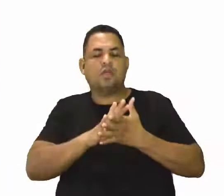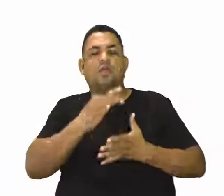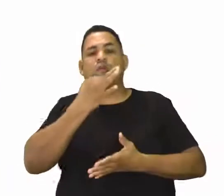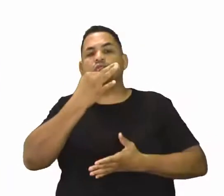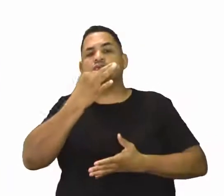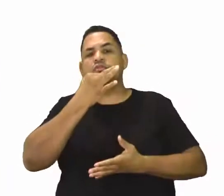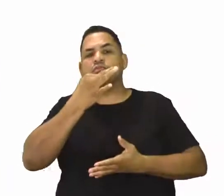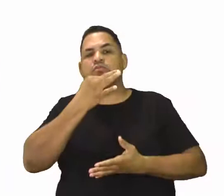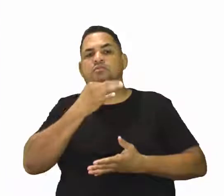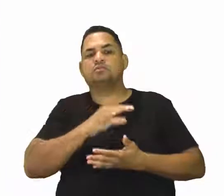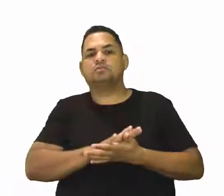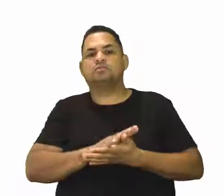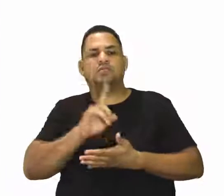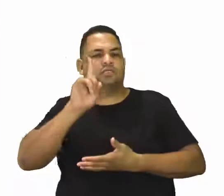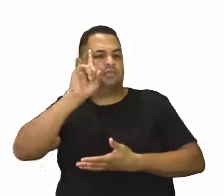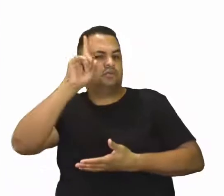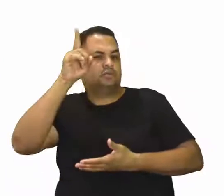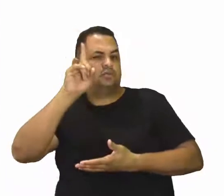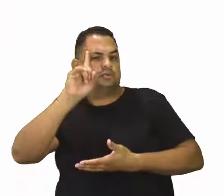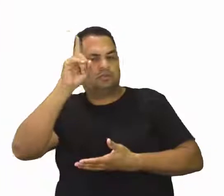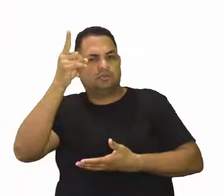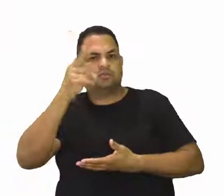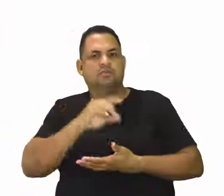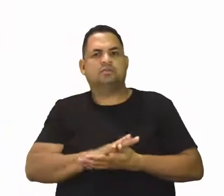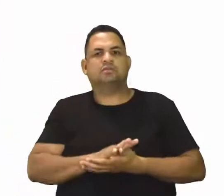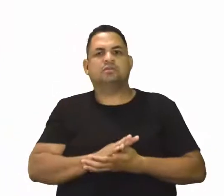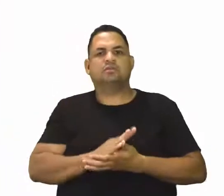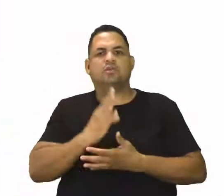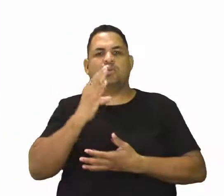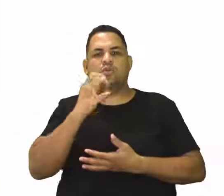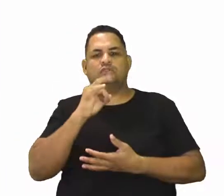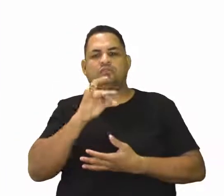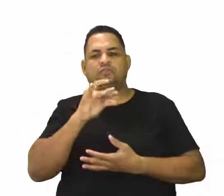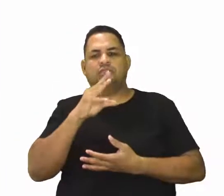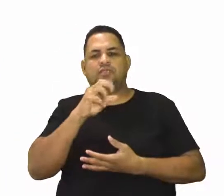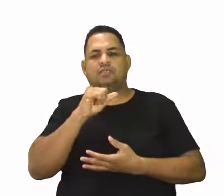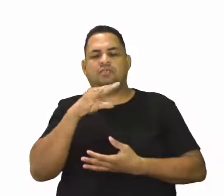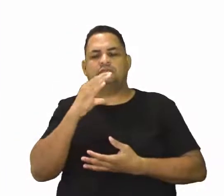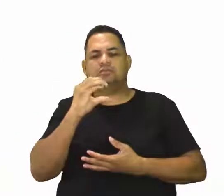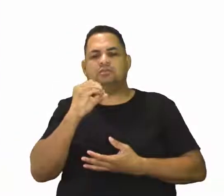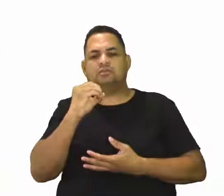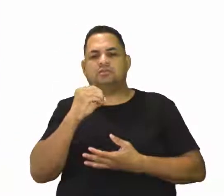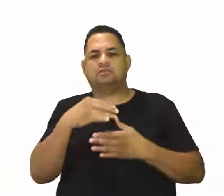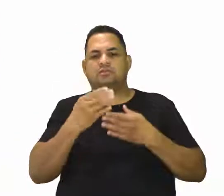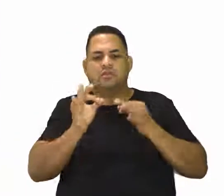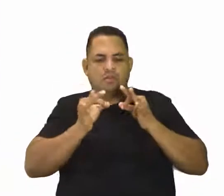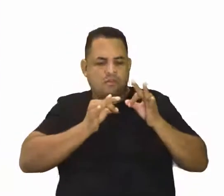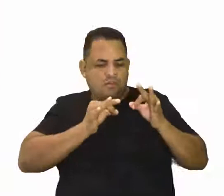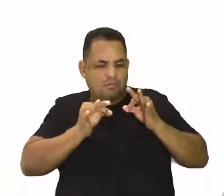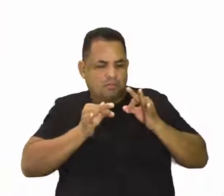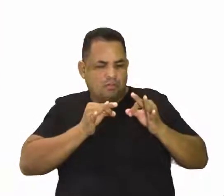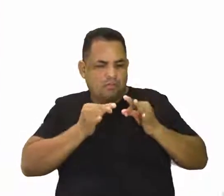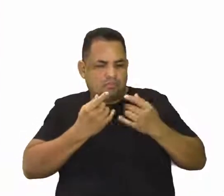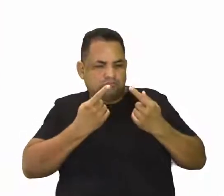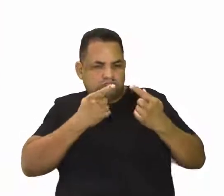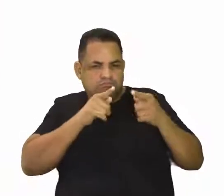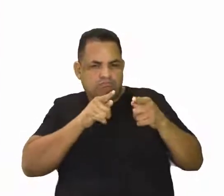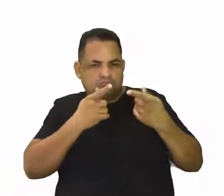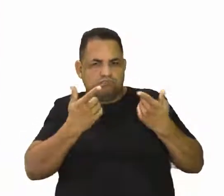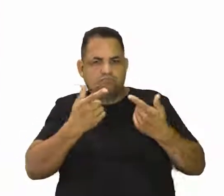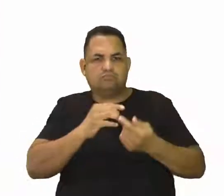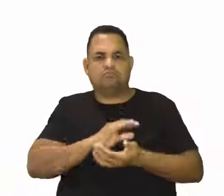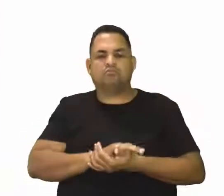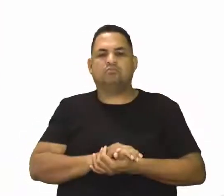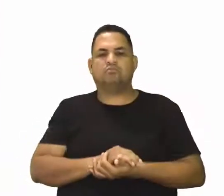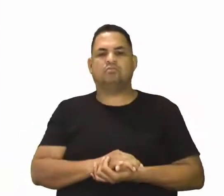suposições ideias agora conspiração tão uma prática que você vai tentar